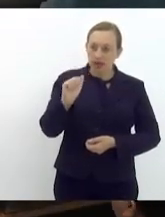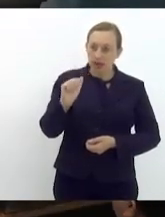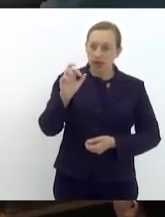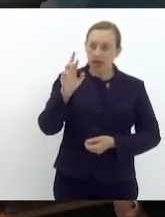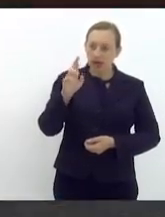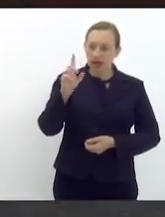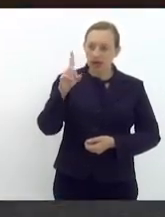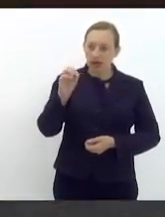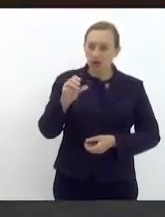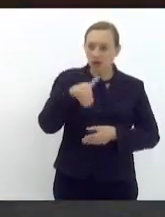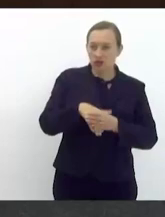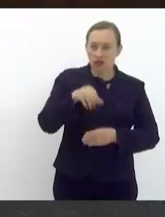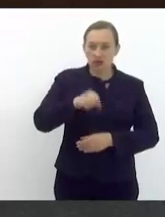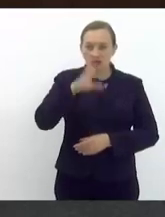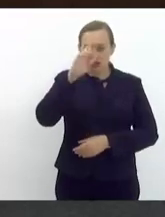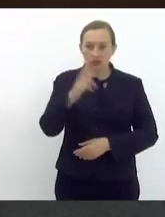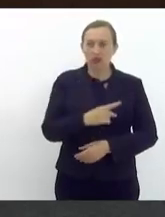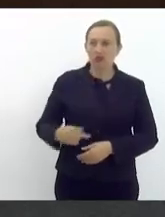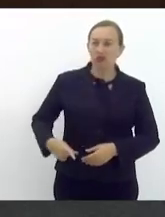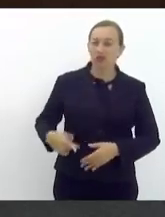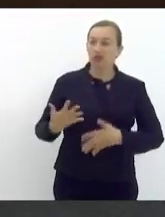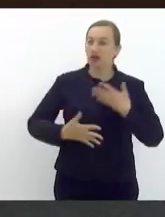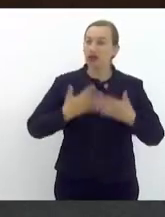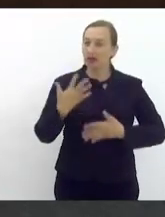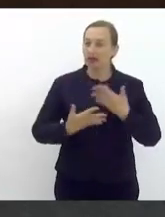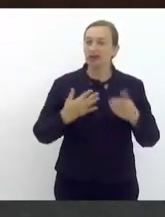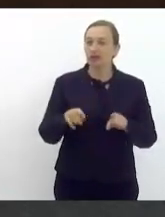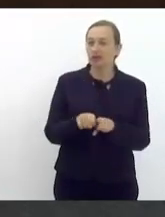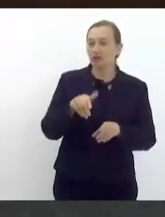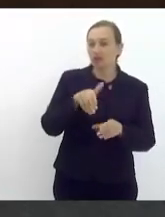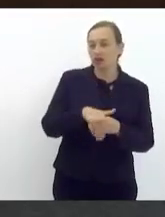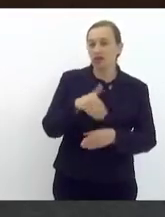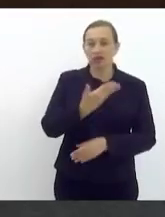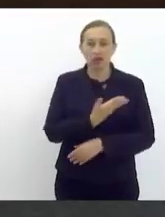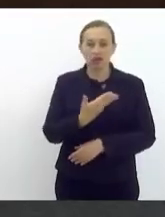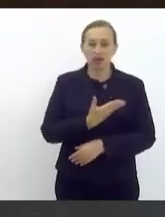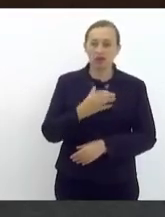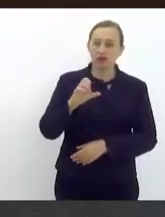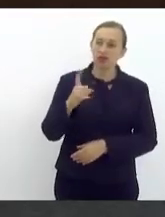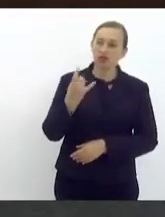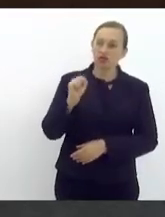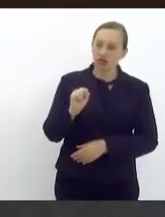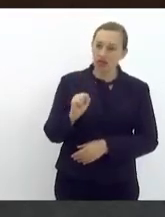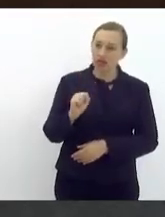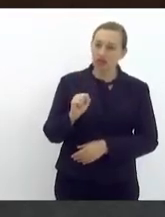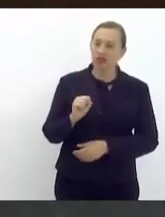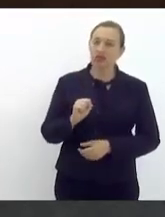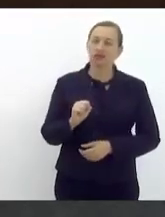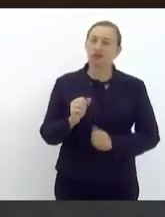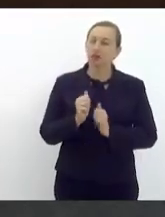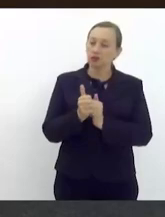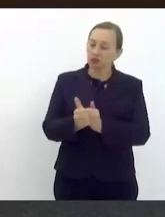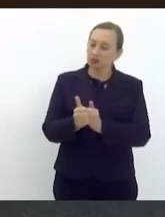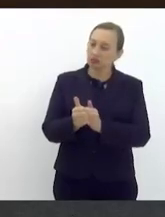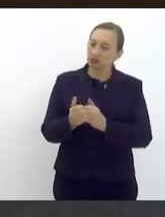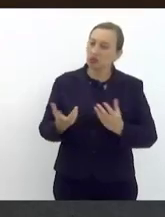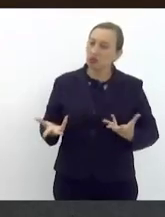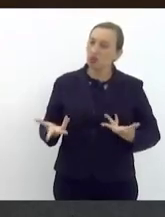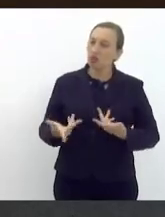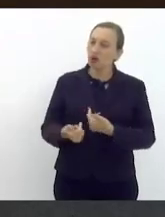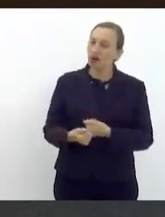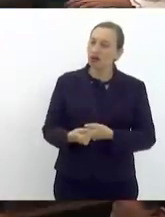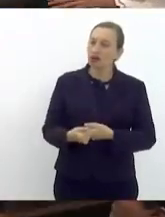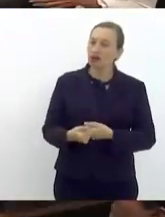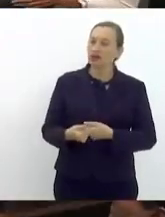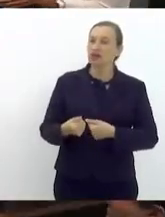Presidente, voto sim. Com certeza é um grande prazer também votar no meu amigo Charles Batista, que vai conduzir com excelência essa nova missão